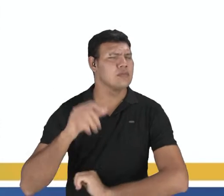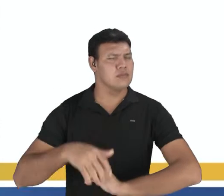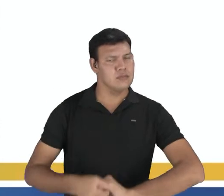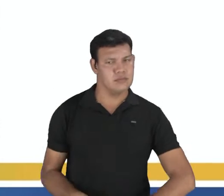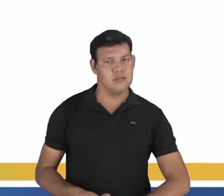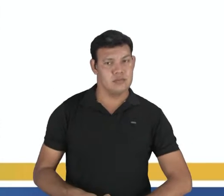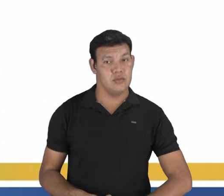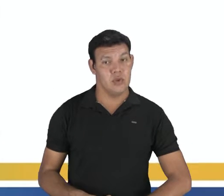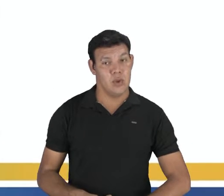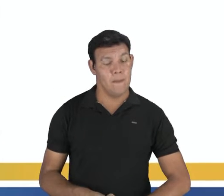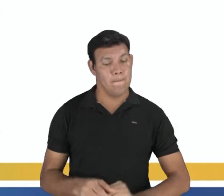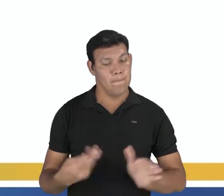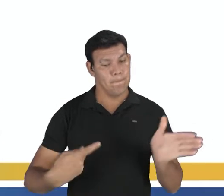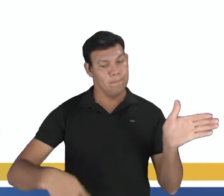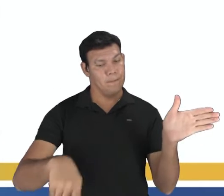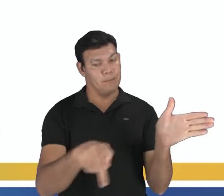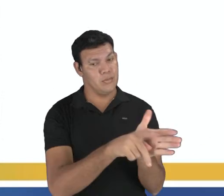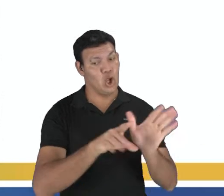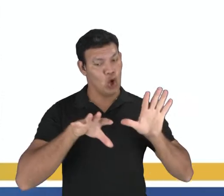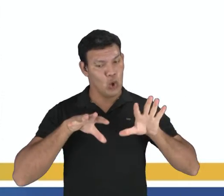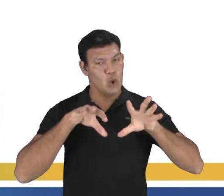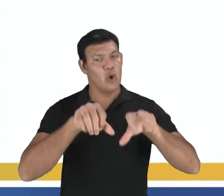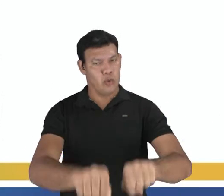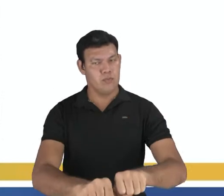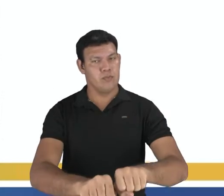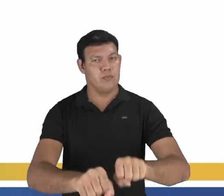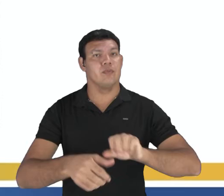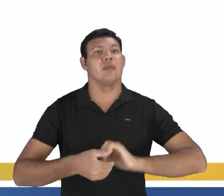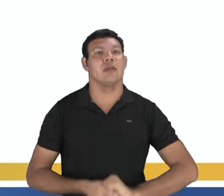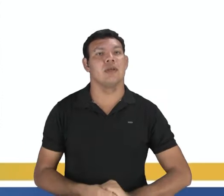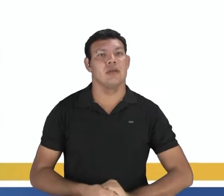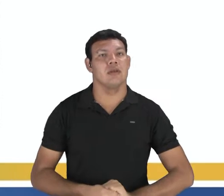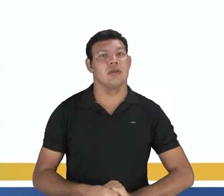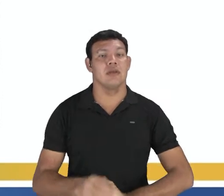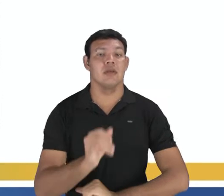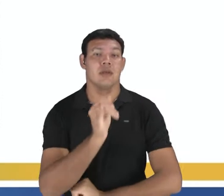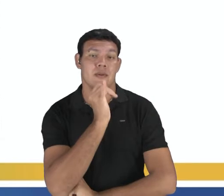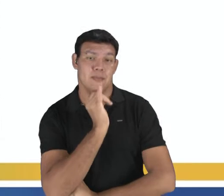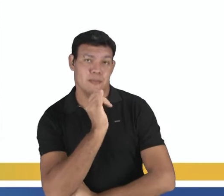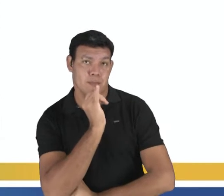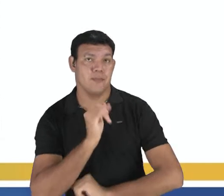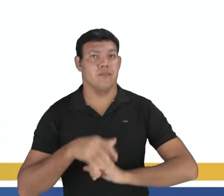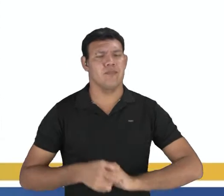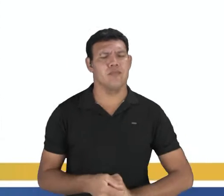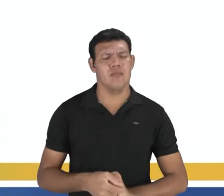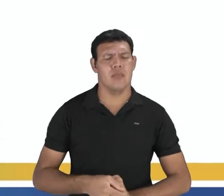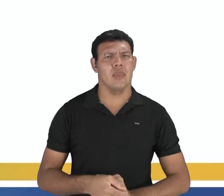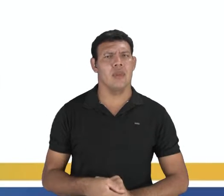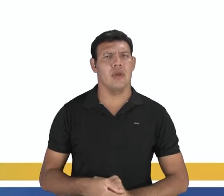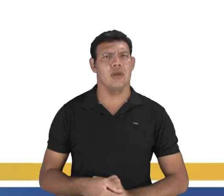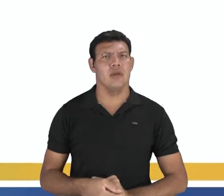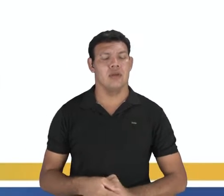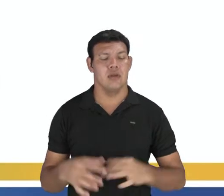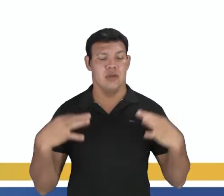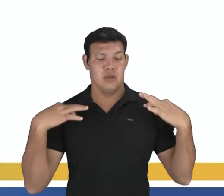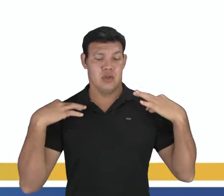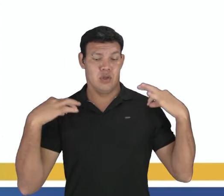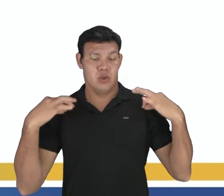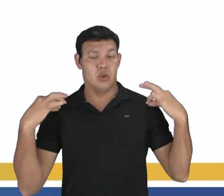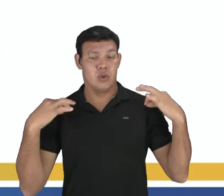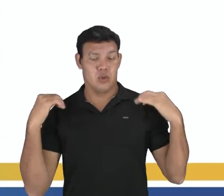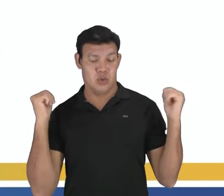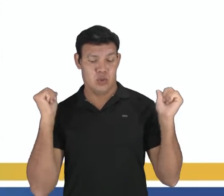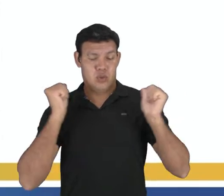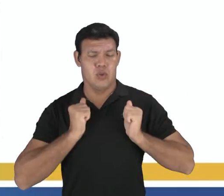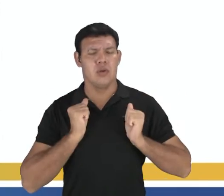sentido de posse por exemplo luzes de Jet de quem é esta jaqueta